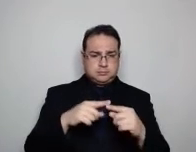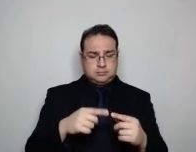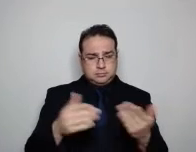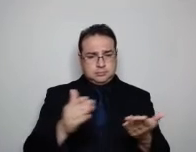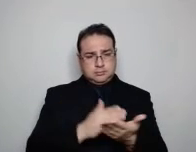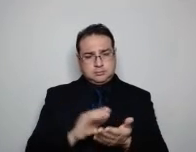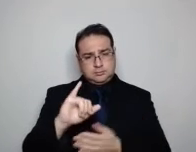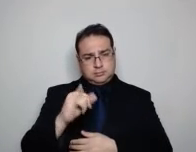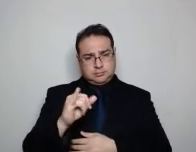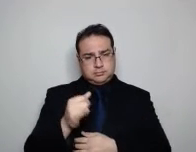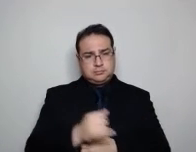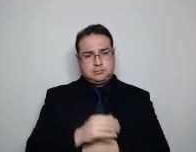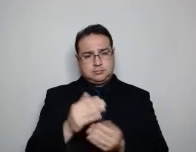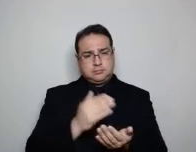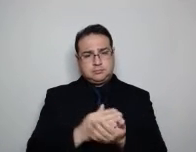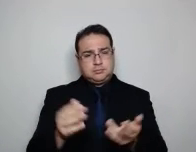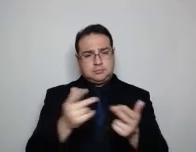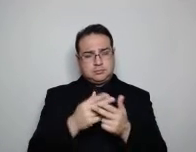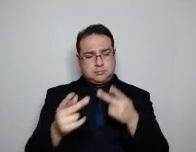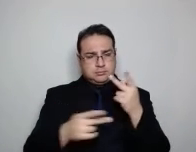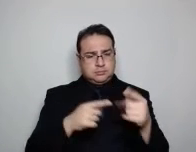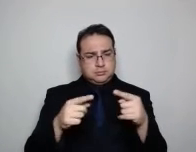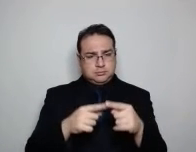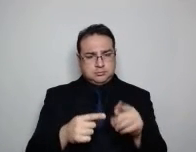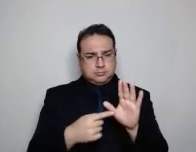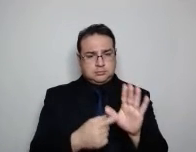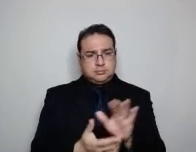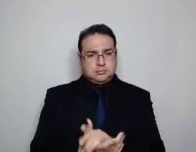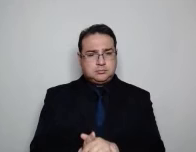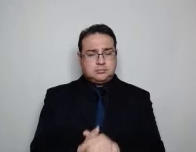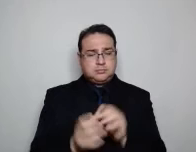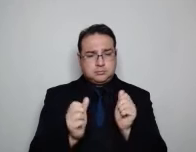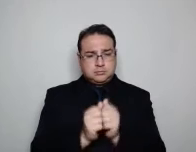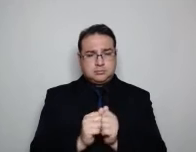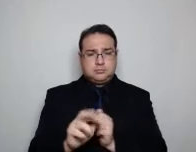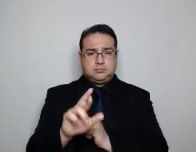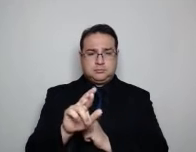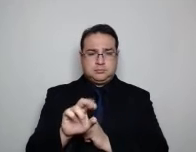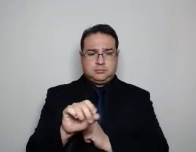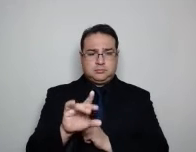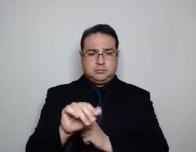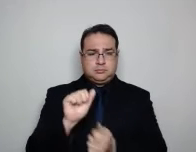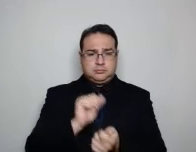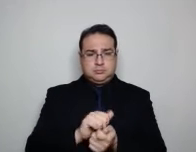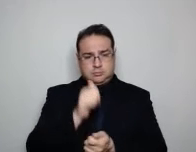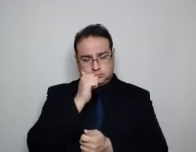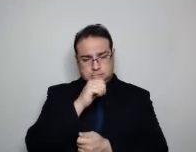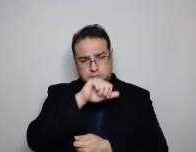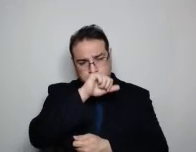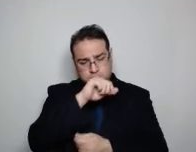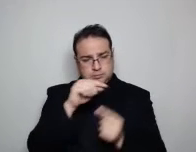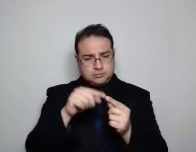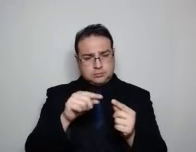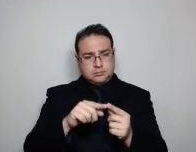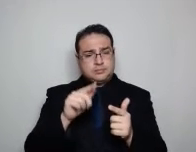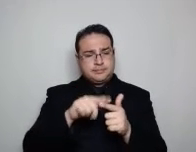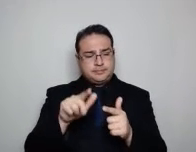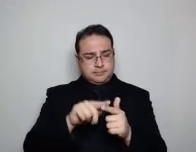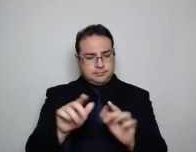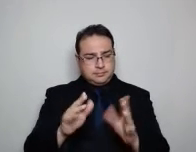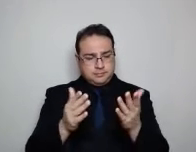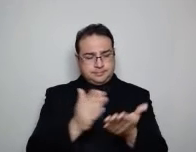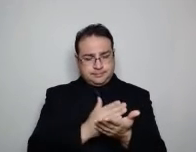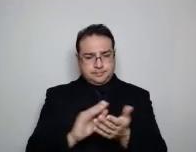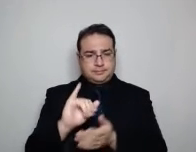janeiro, uma das coisas que eles falavam que o meu constituído residia com a mãe e com o pai, e isso geraria um obstáculo, mas desde